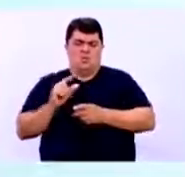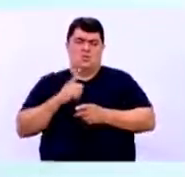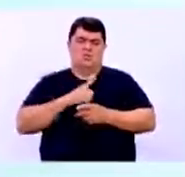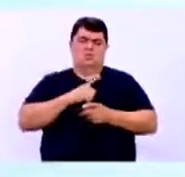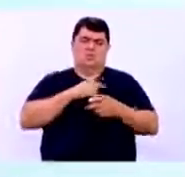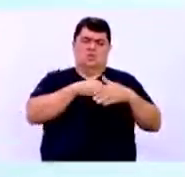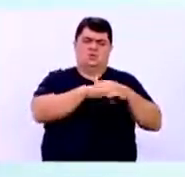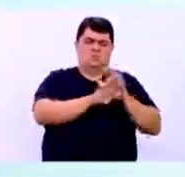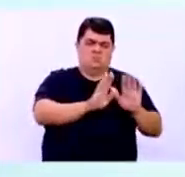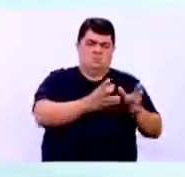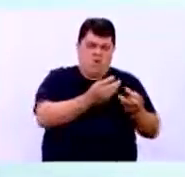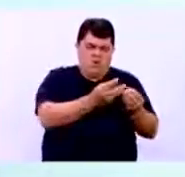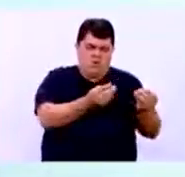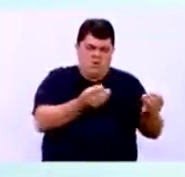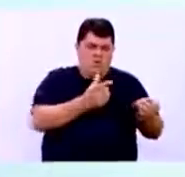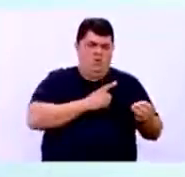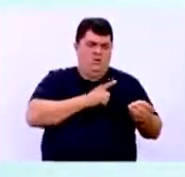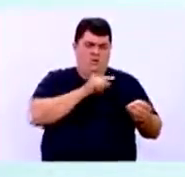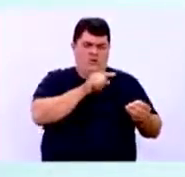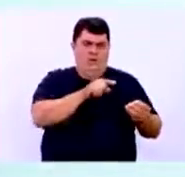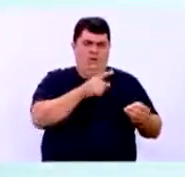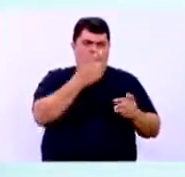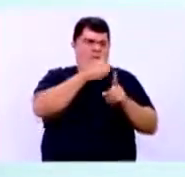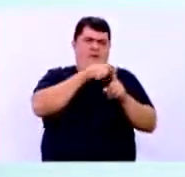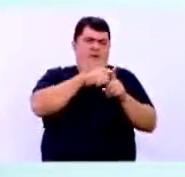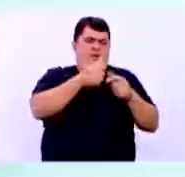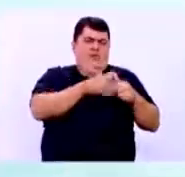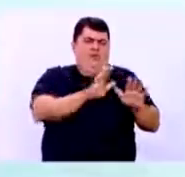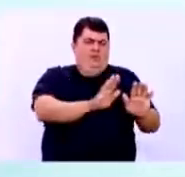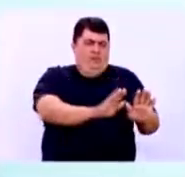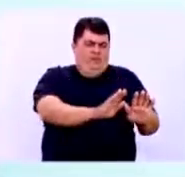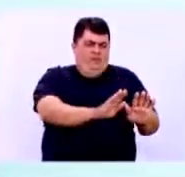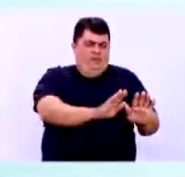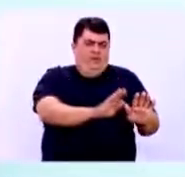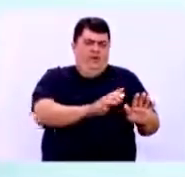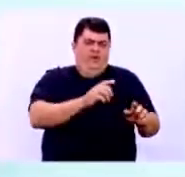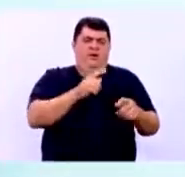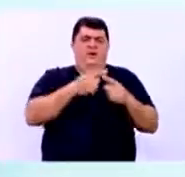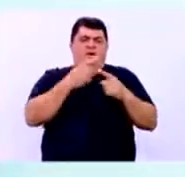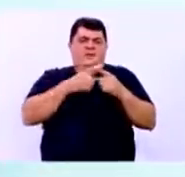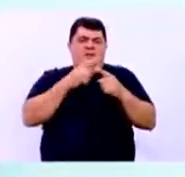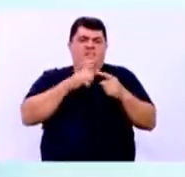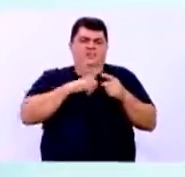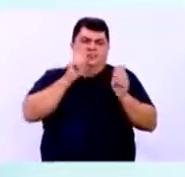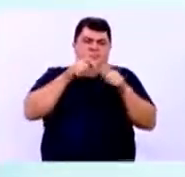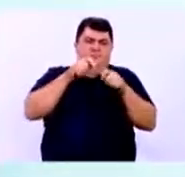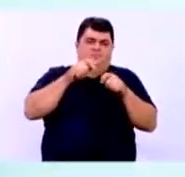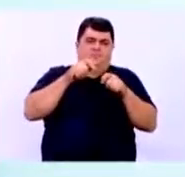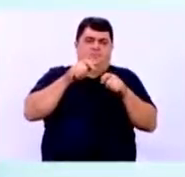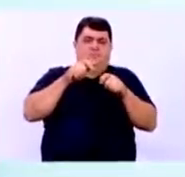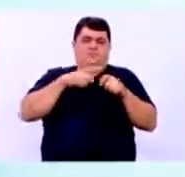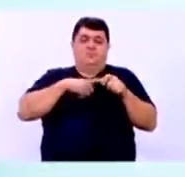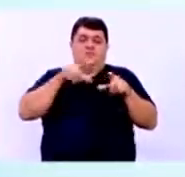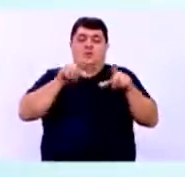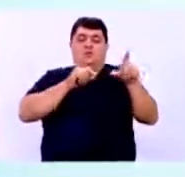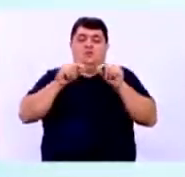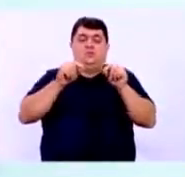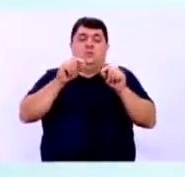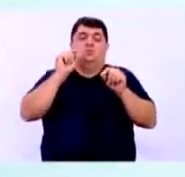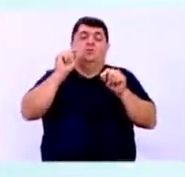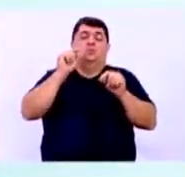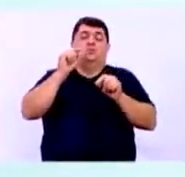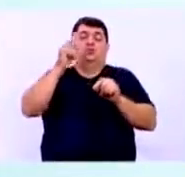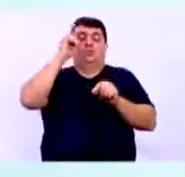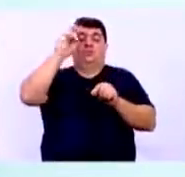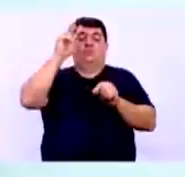no estoque que está encalhado há um mês. Então o que a gente pode fazer isso? A partir daí vem o quê? A tomada de decisão do